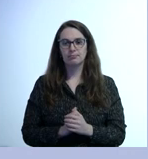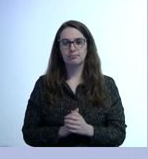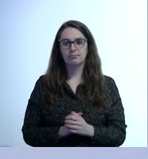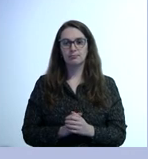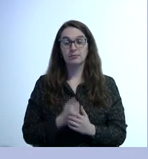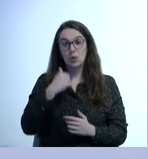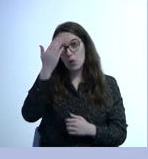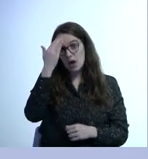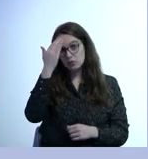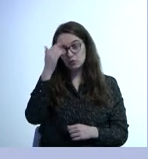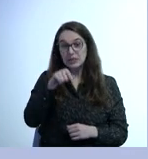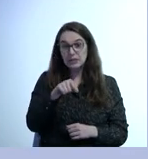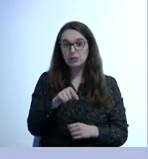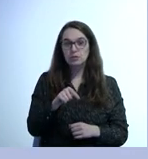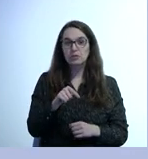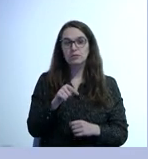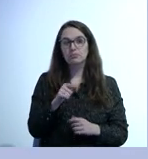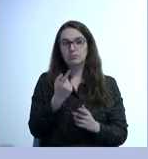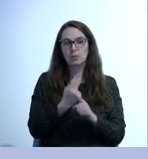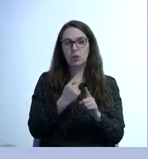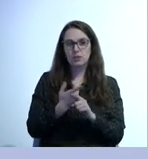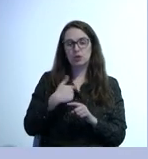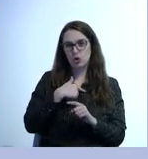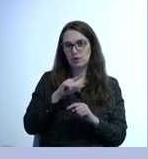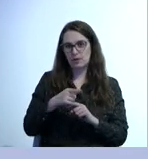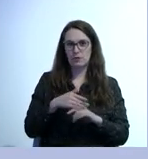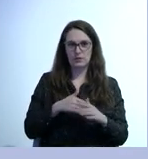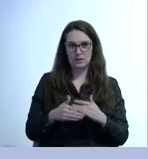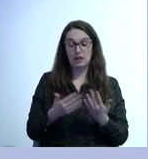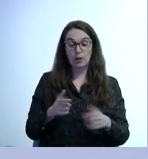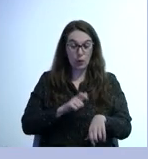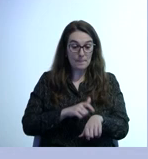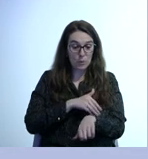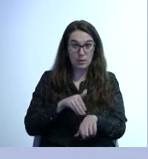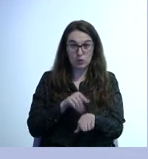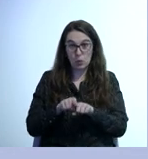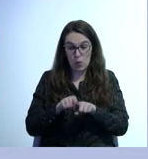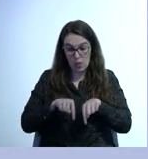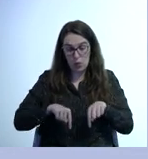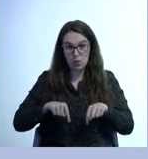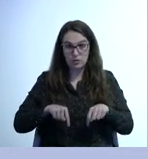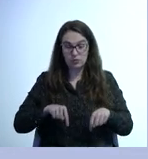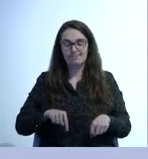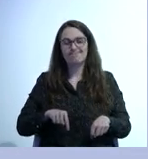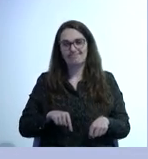o futuro. E eu acho que isso também é uma coisa que nós temos que fazer. E estes momentos, muito como uma exposição como esta,